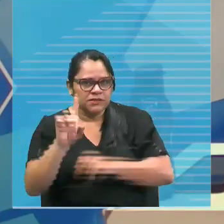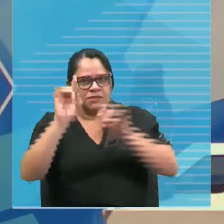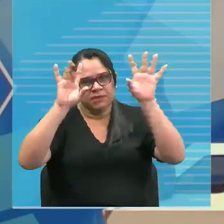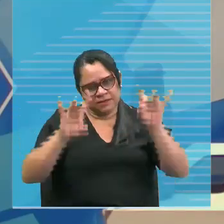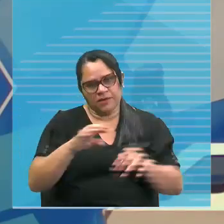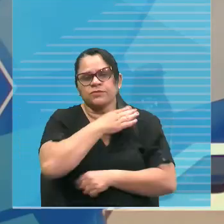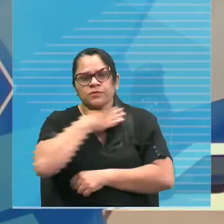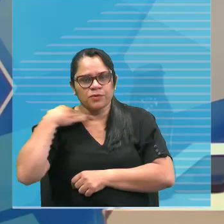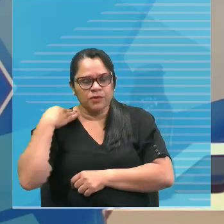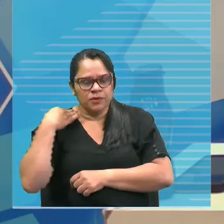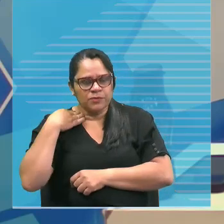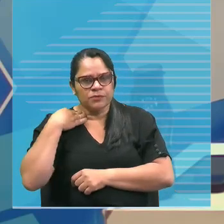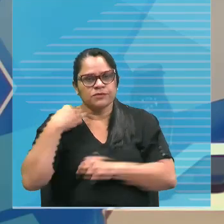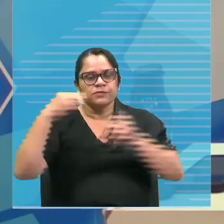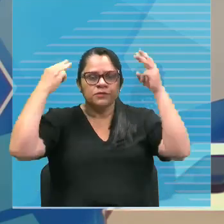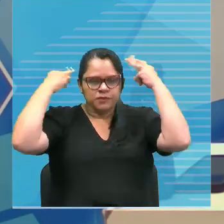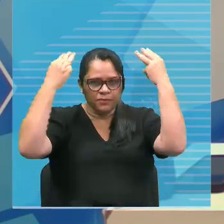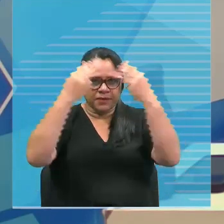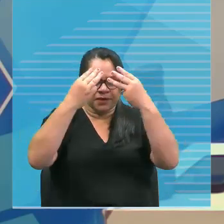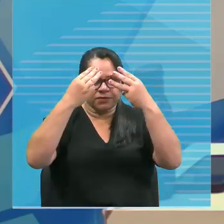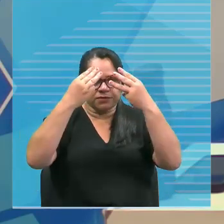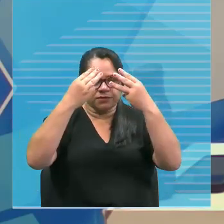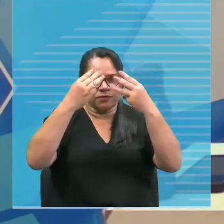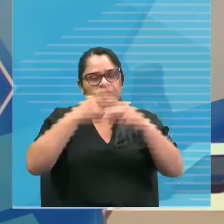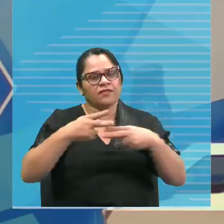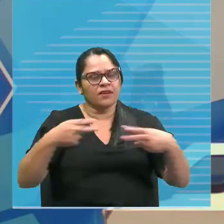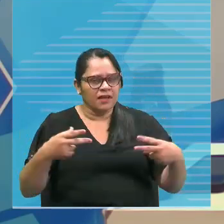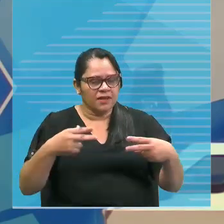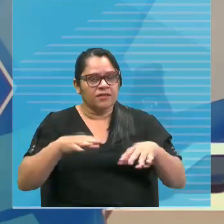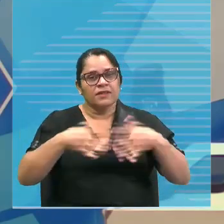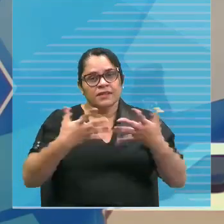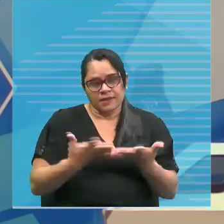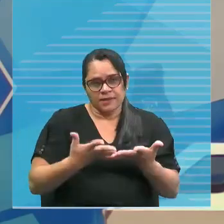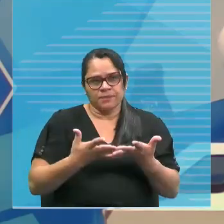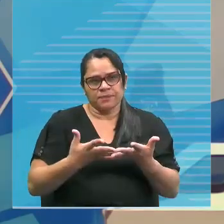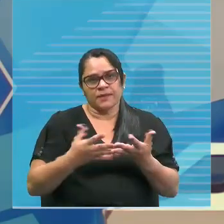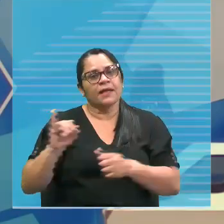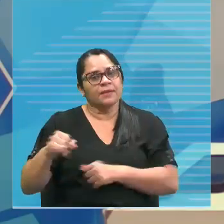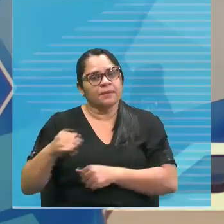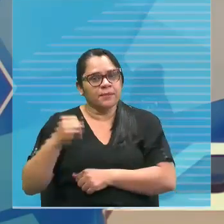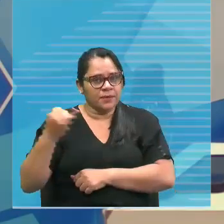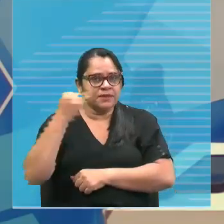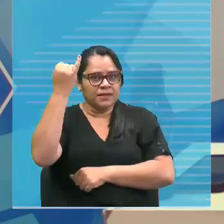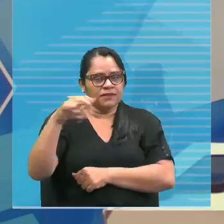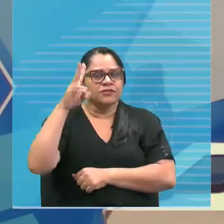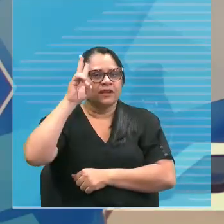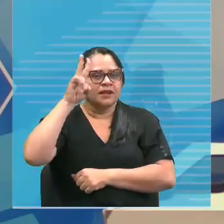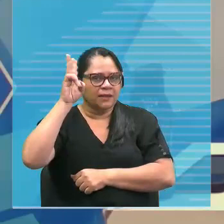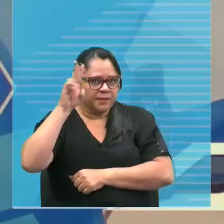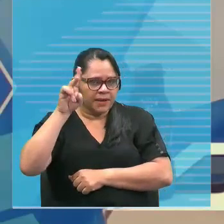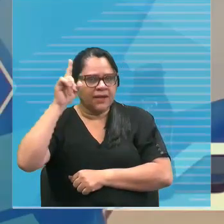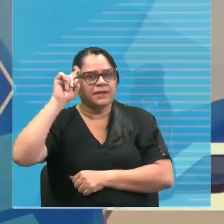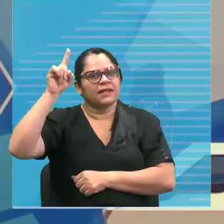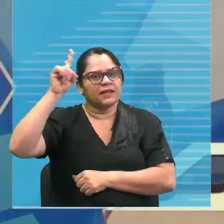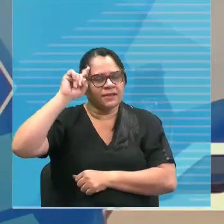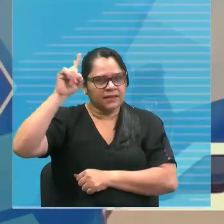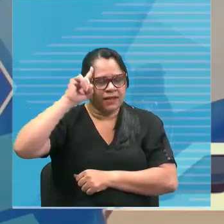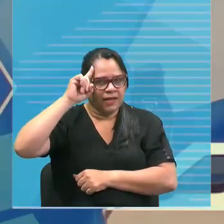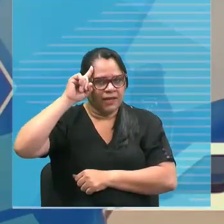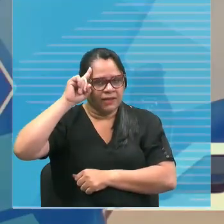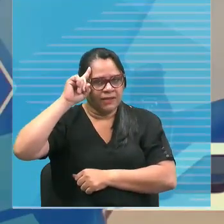etc e tal então lembrar também essa data porque falam do Halloween né Halloween de outubro